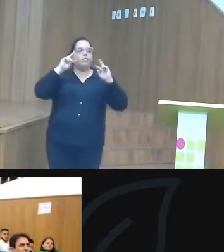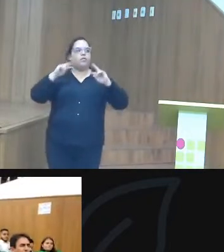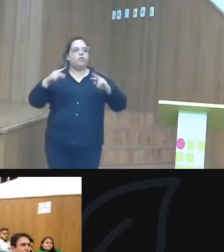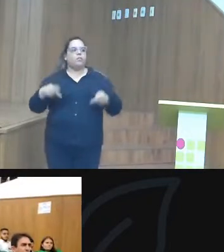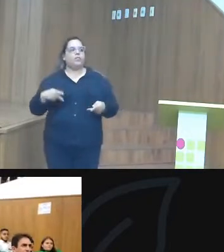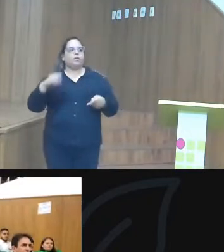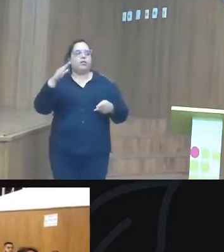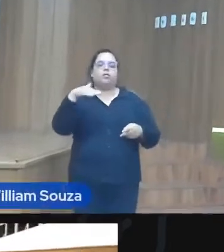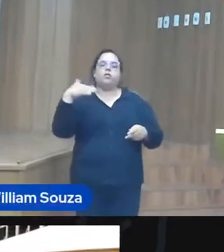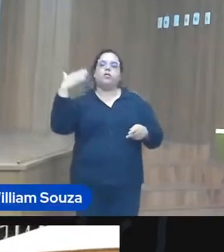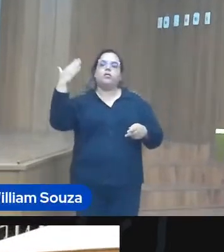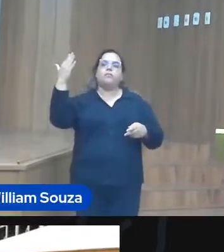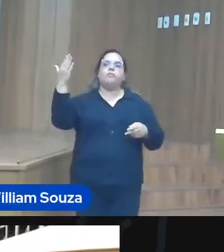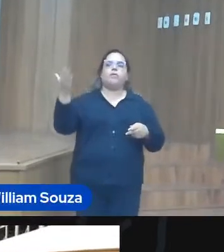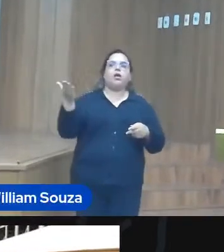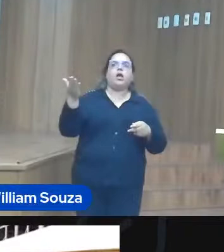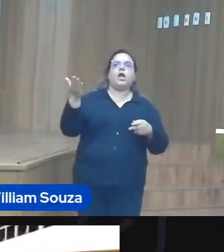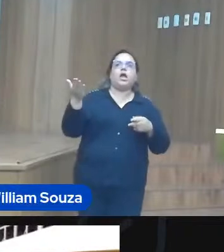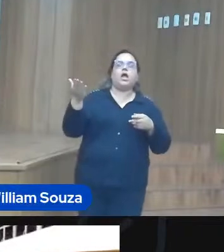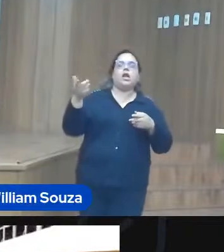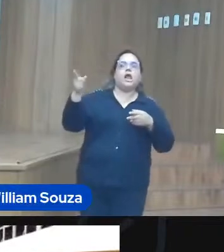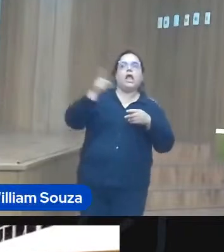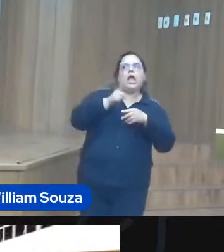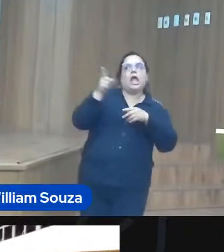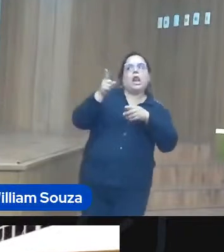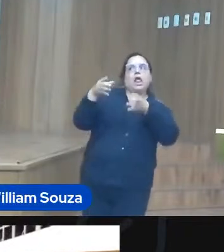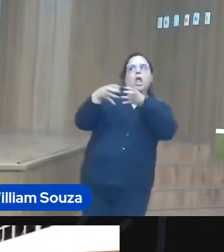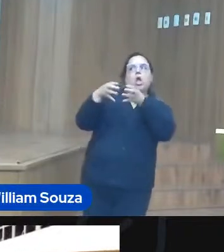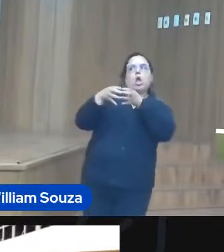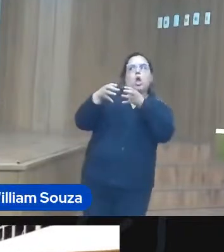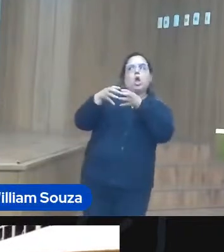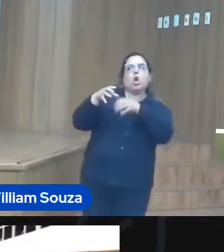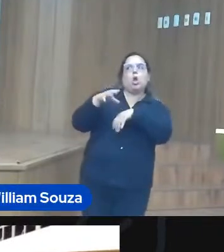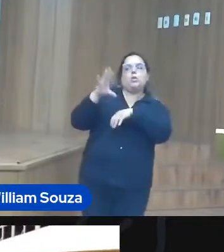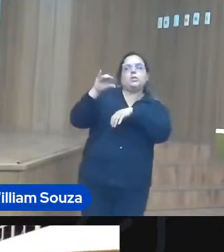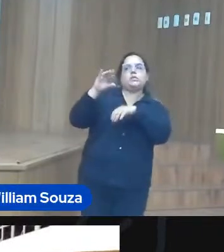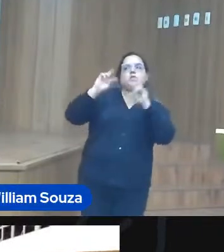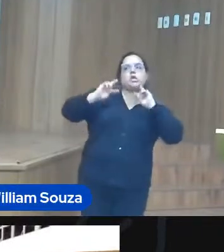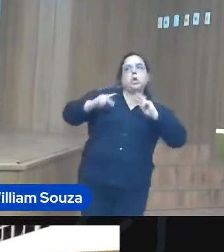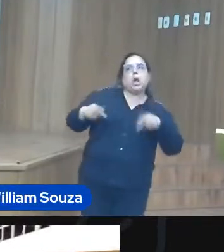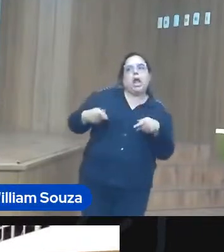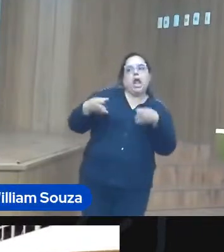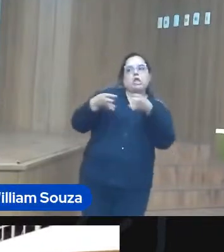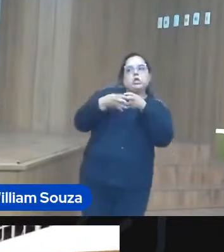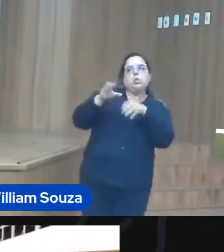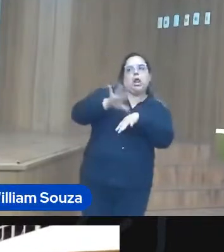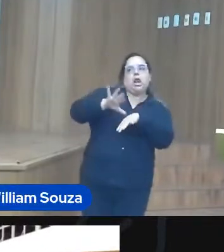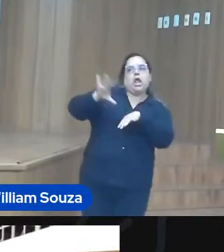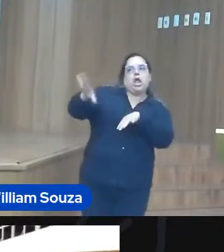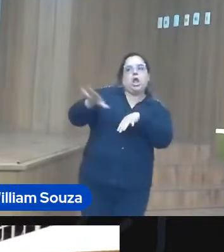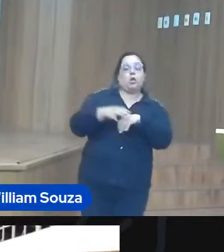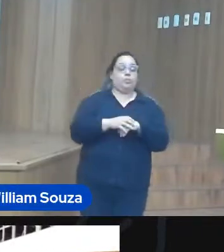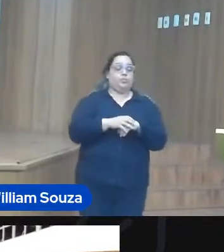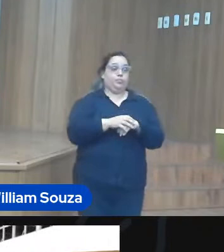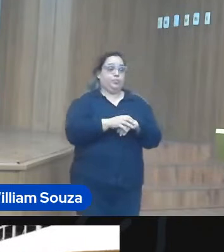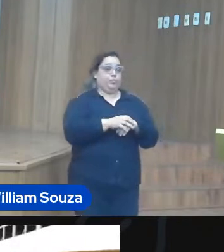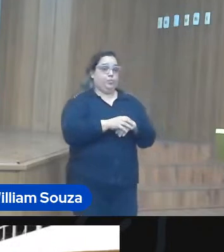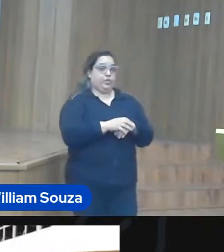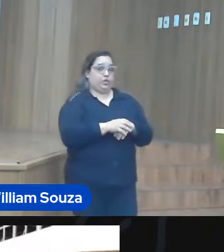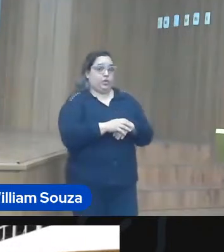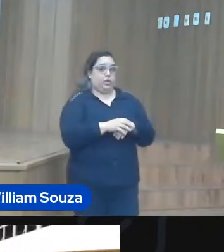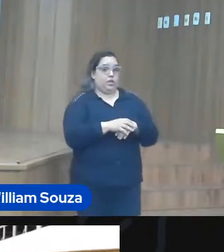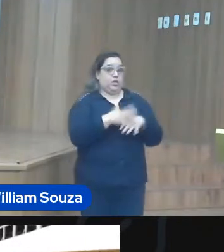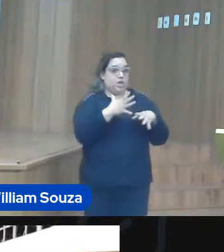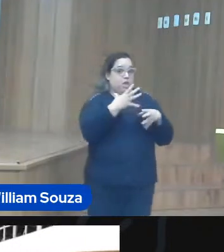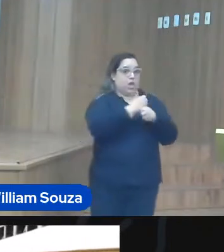prédios das ciências humanas é lá, pedagogia, ciências sociais é tudo lá. Exatas é aqui, engenharia é